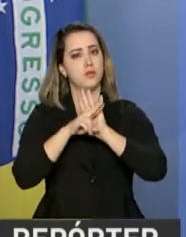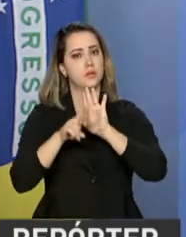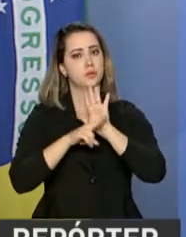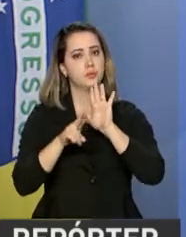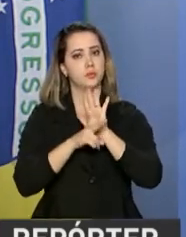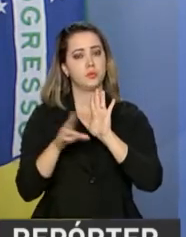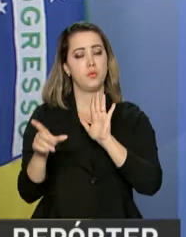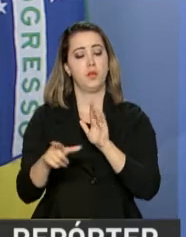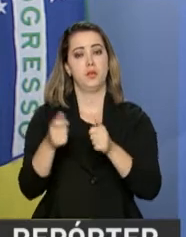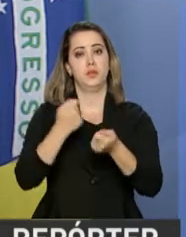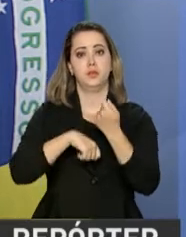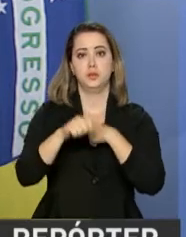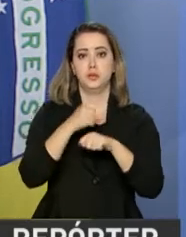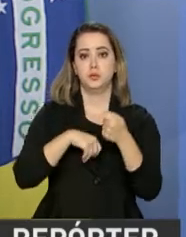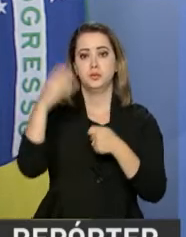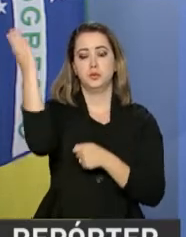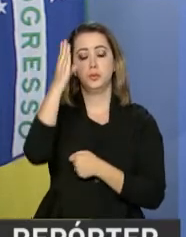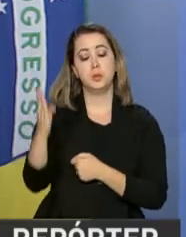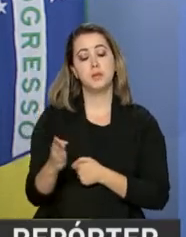economia